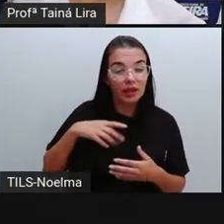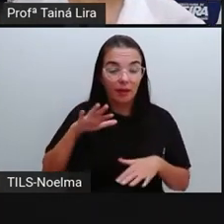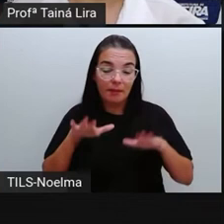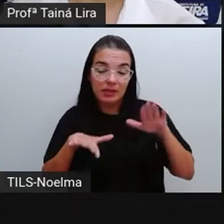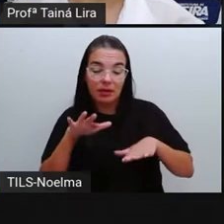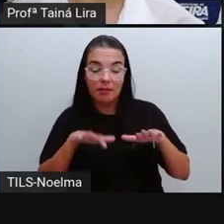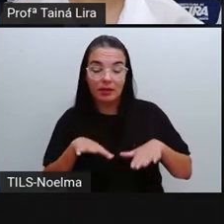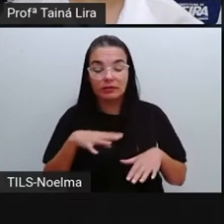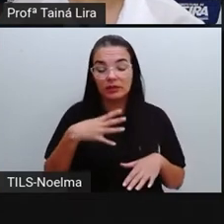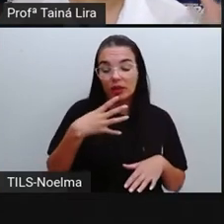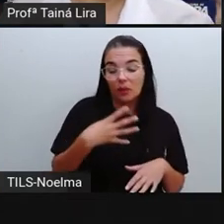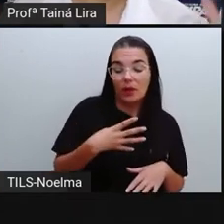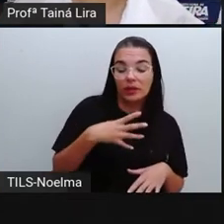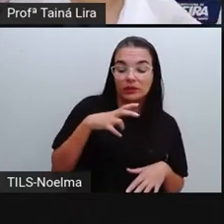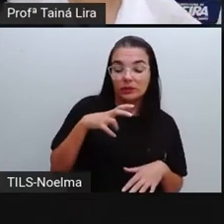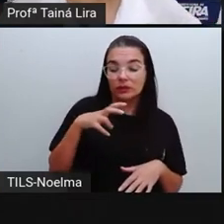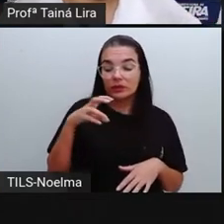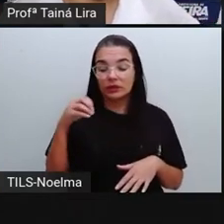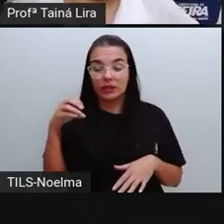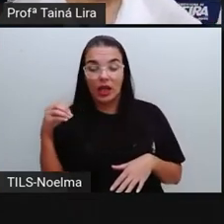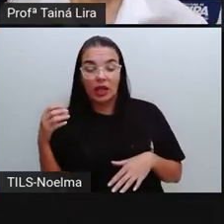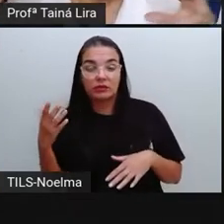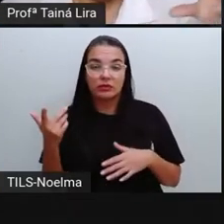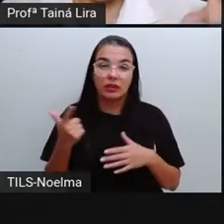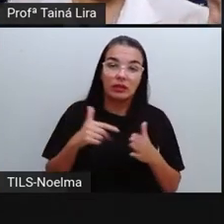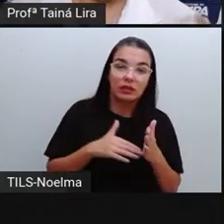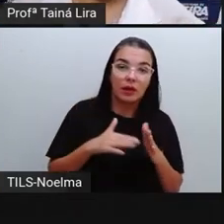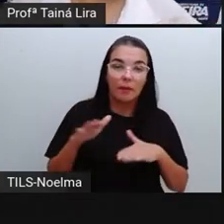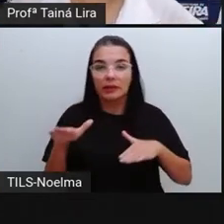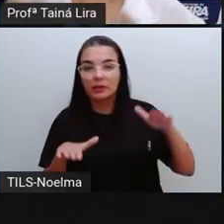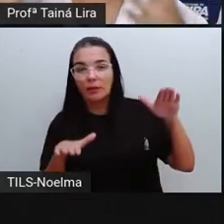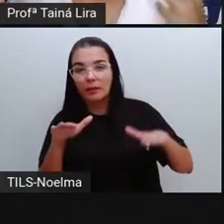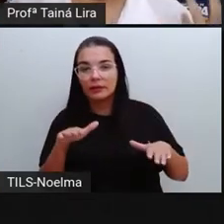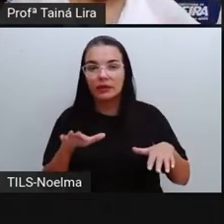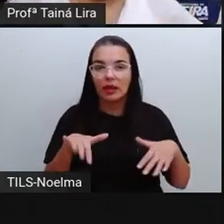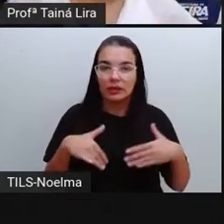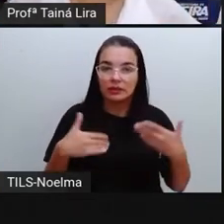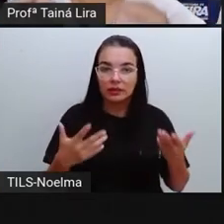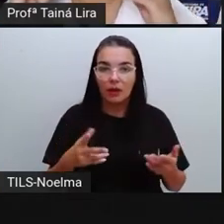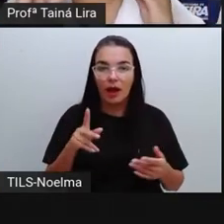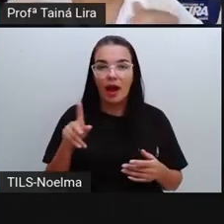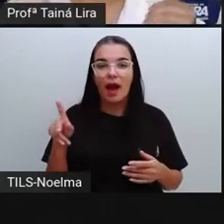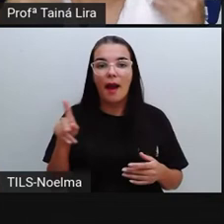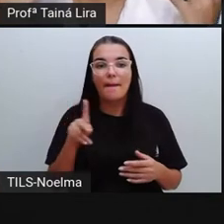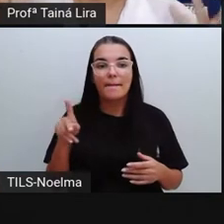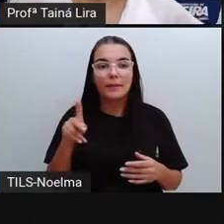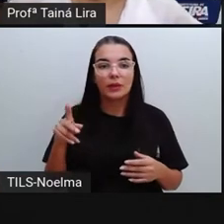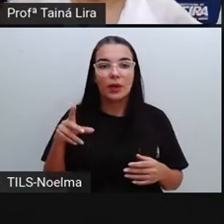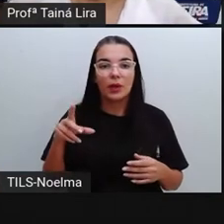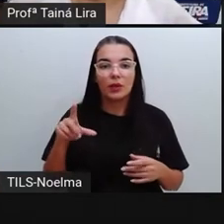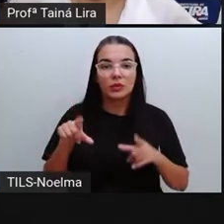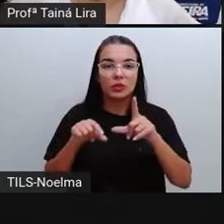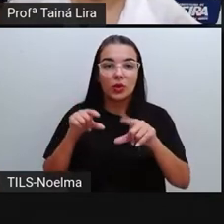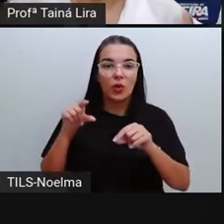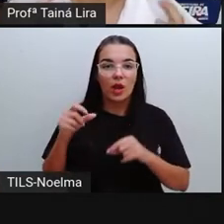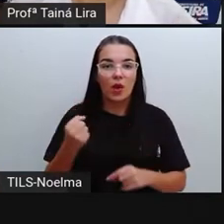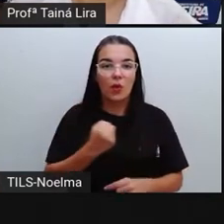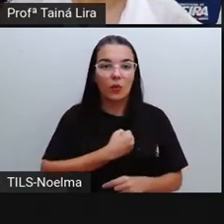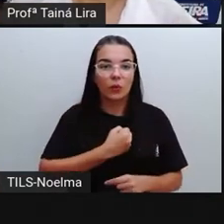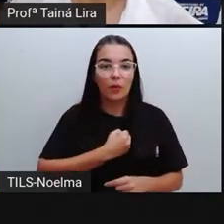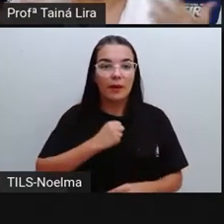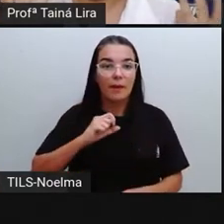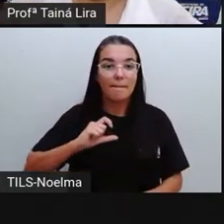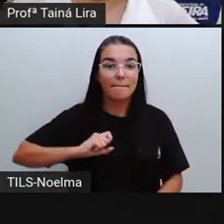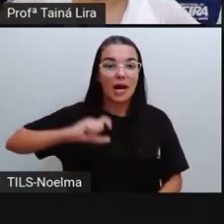entre um número e outro. E aqui a Pro considerou o número maior, tá bom?